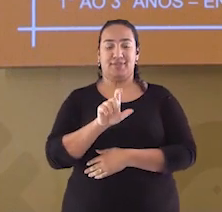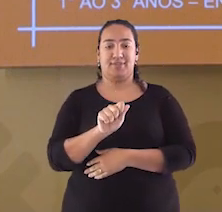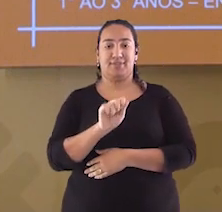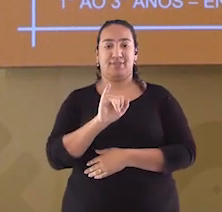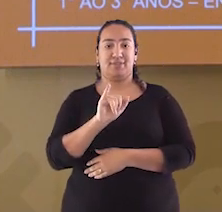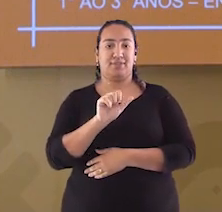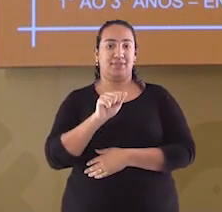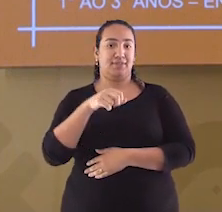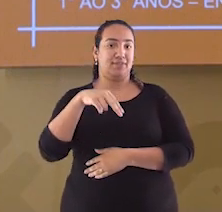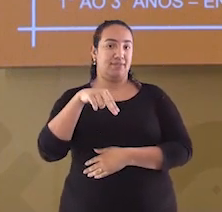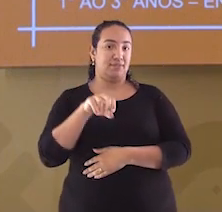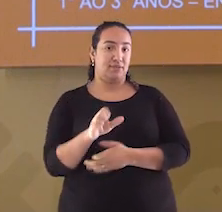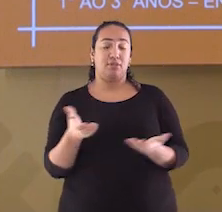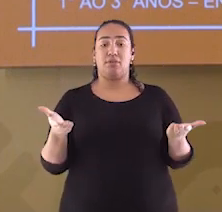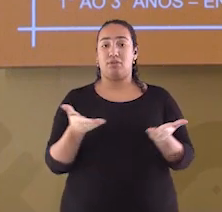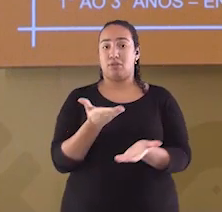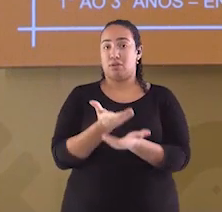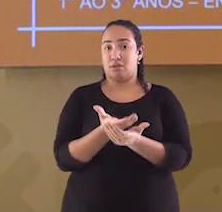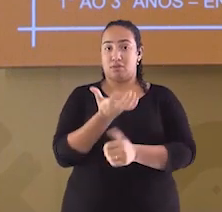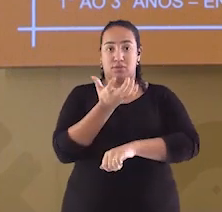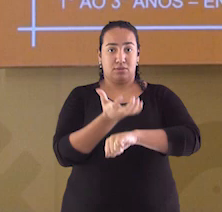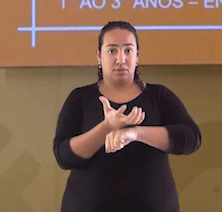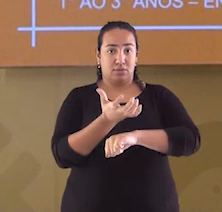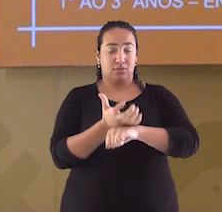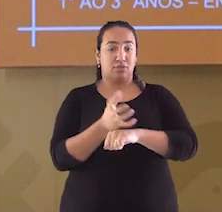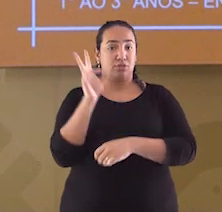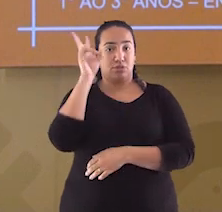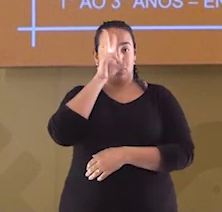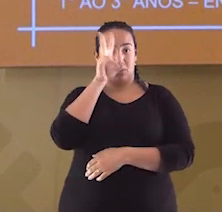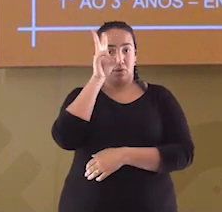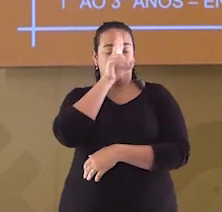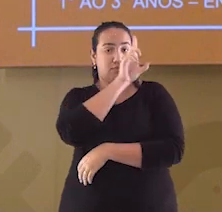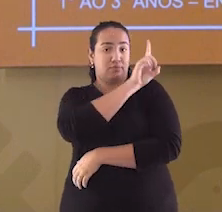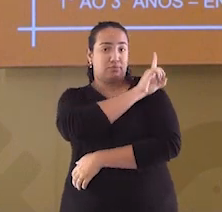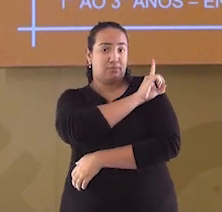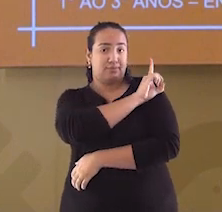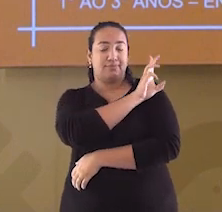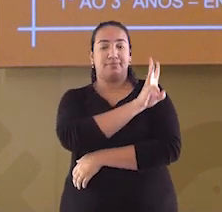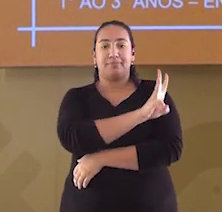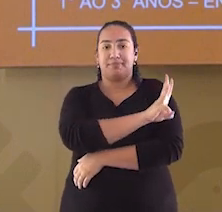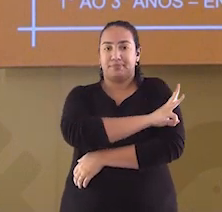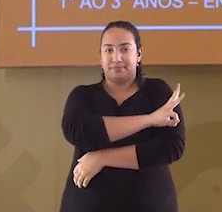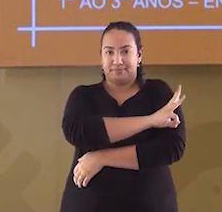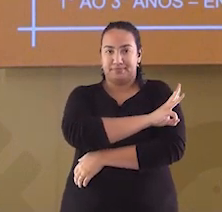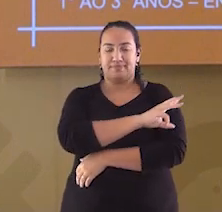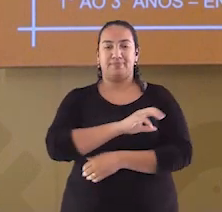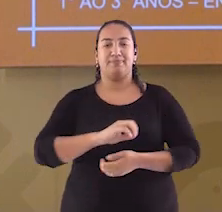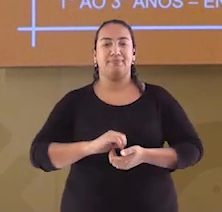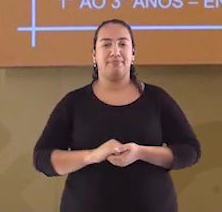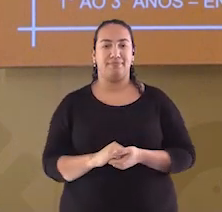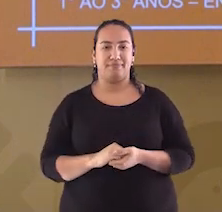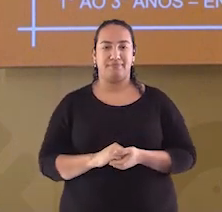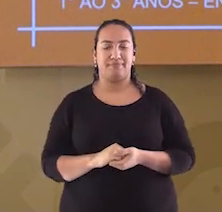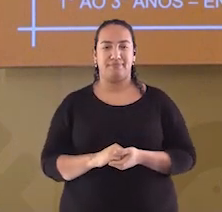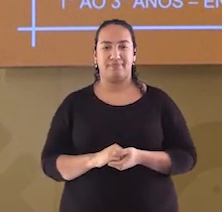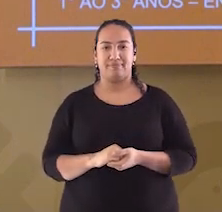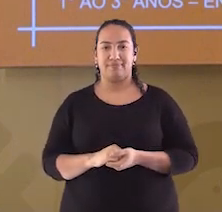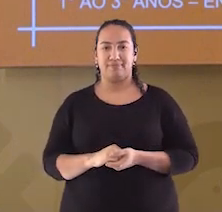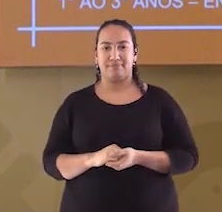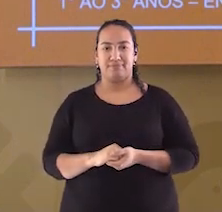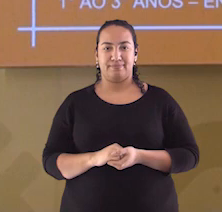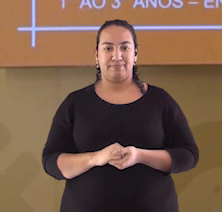Daiane e essa é a nossa aula de História do primeiro ao terceiro ano do ensino fundamental,